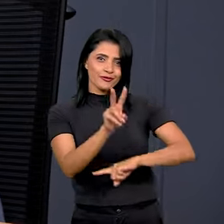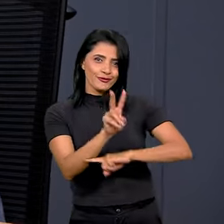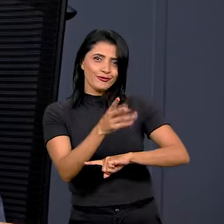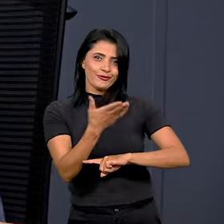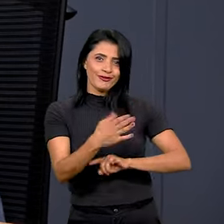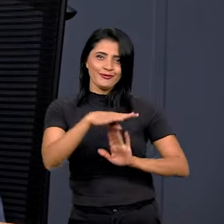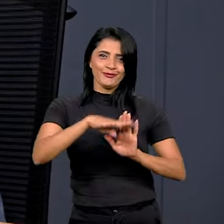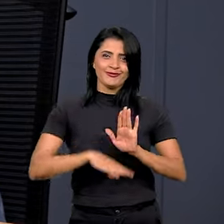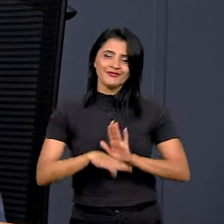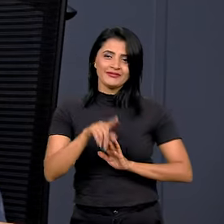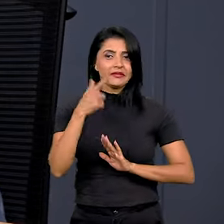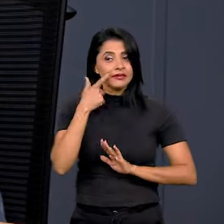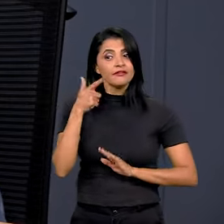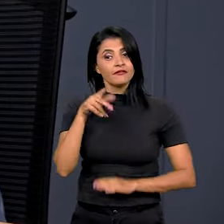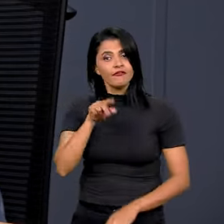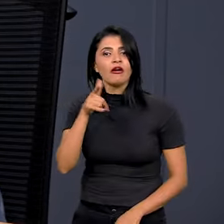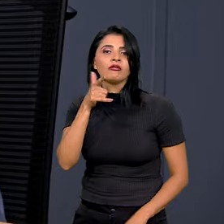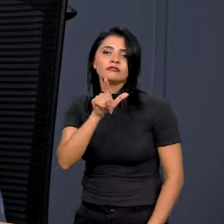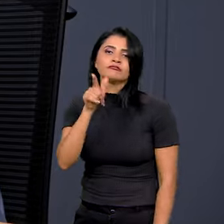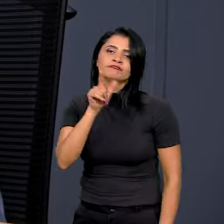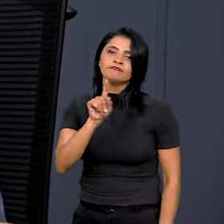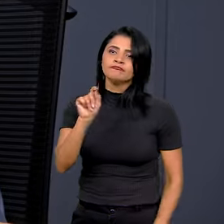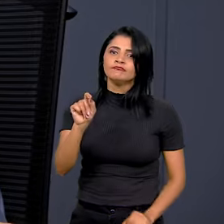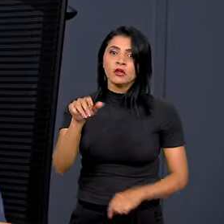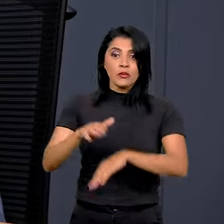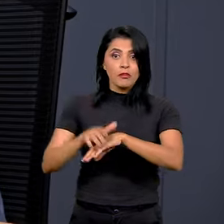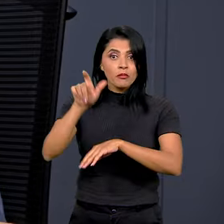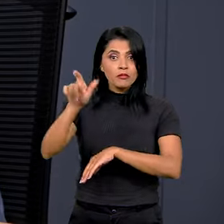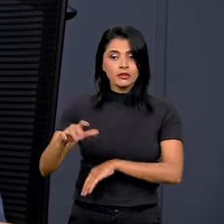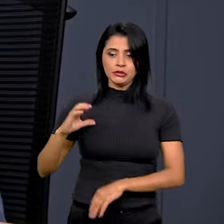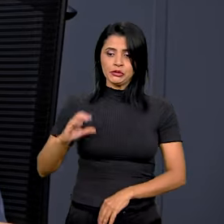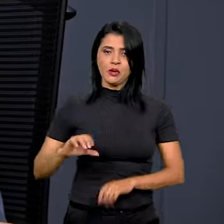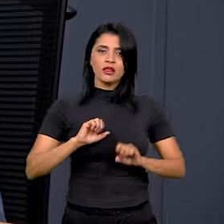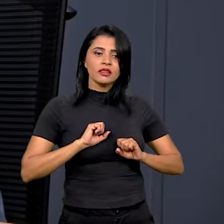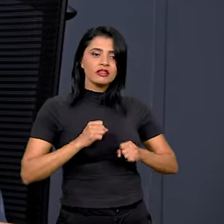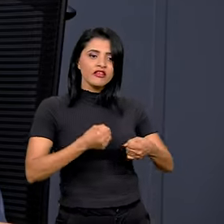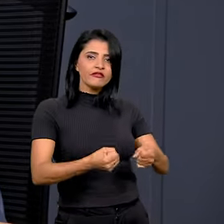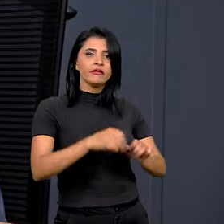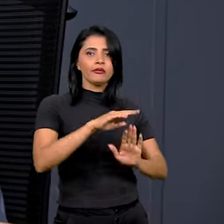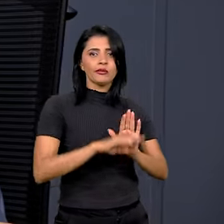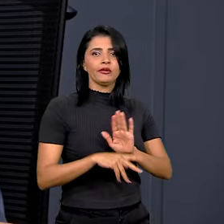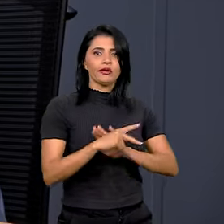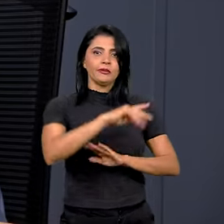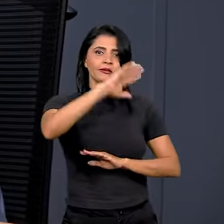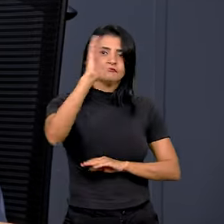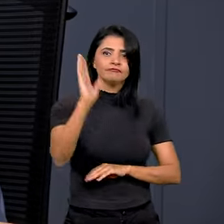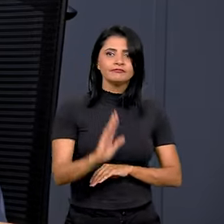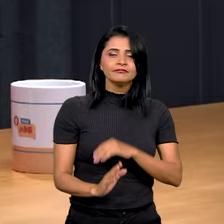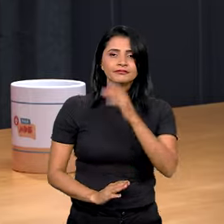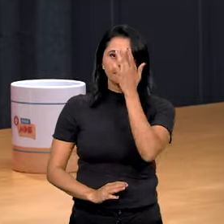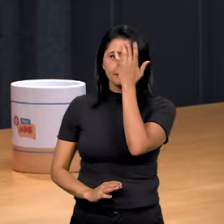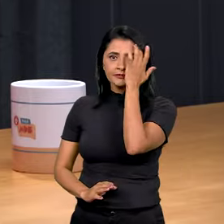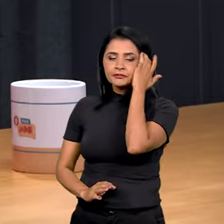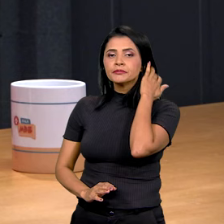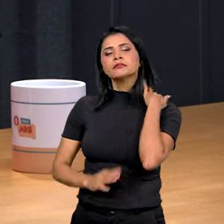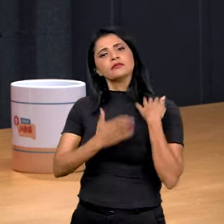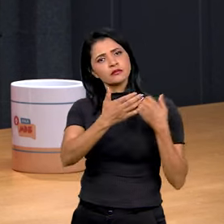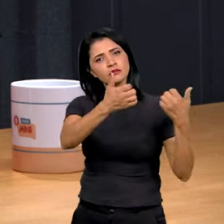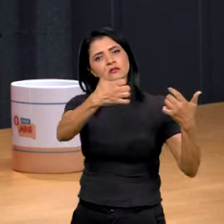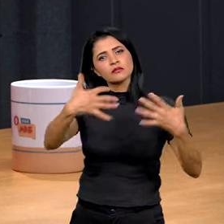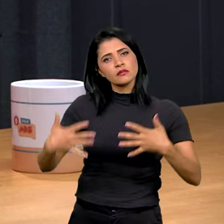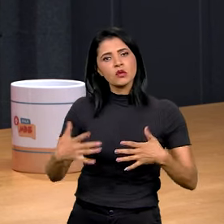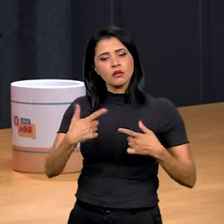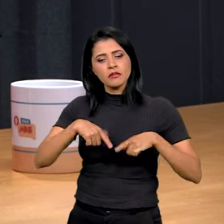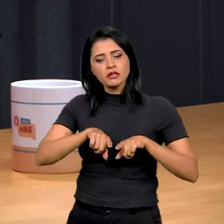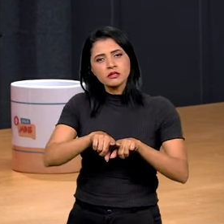do programa né é ali que a gente vai conseguir colocar o próprio cidadão defendendo o programa do país isso mesmo ah o